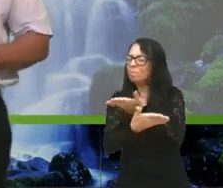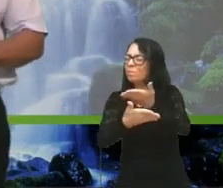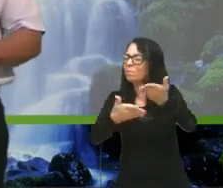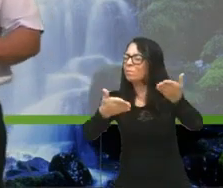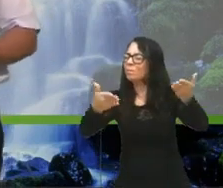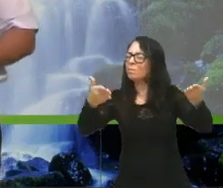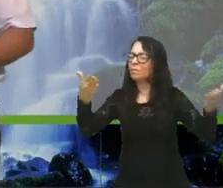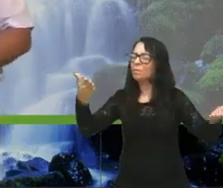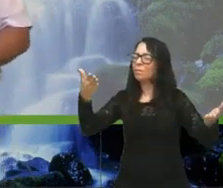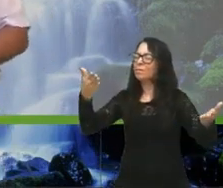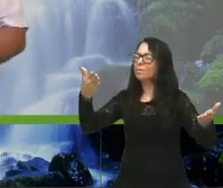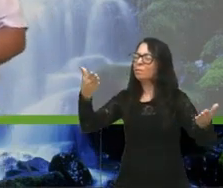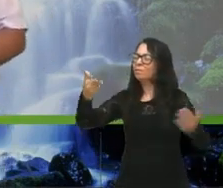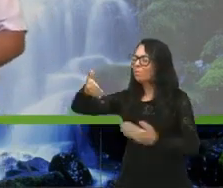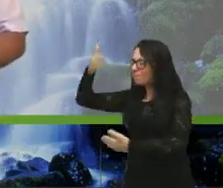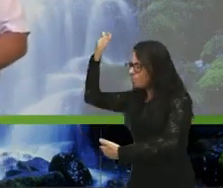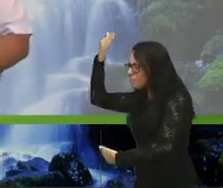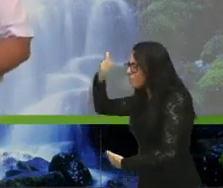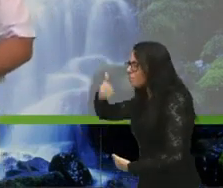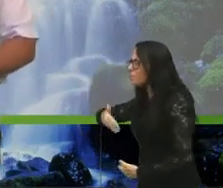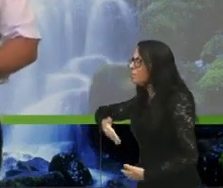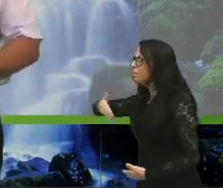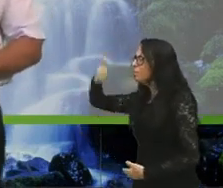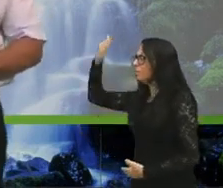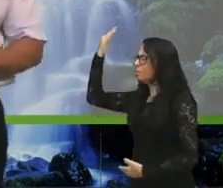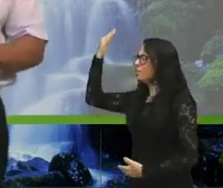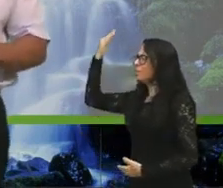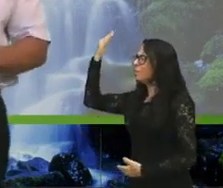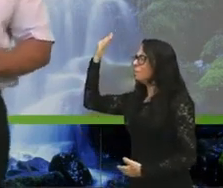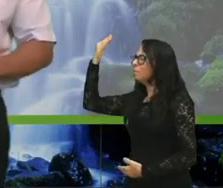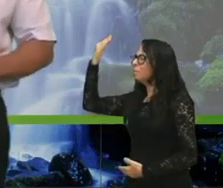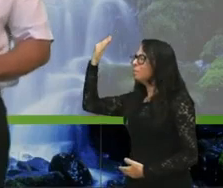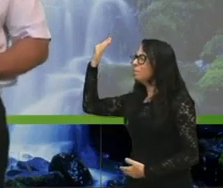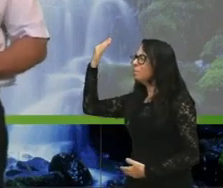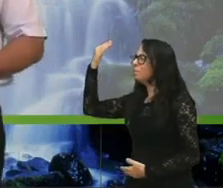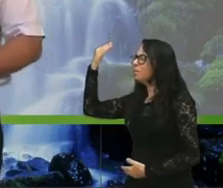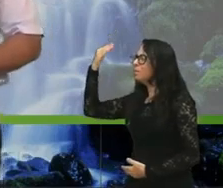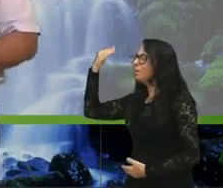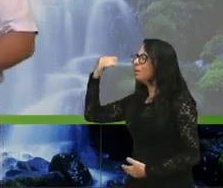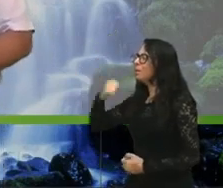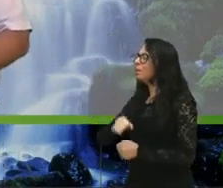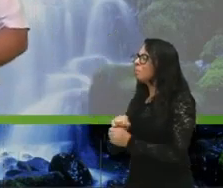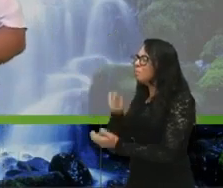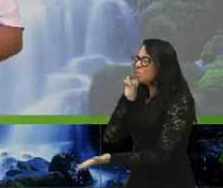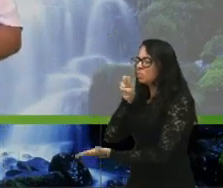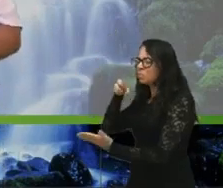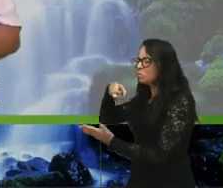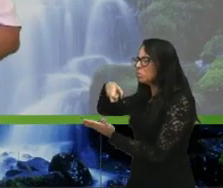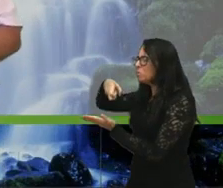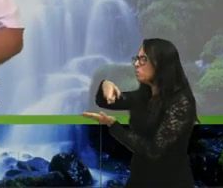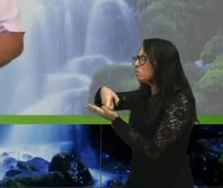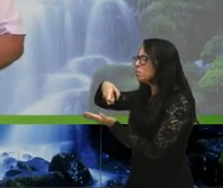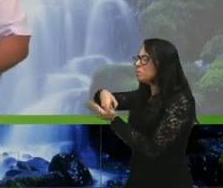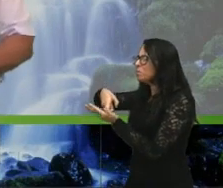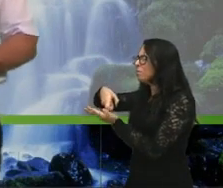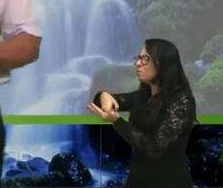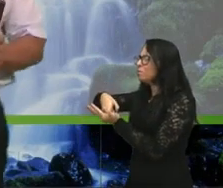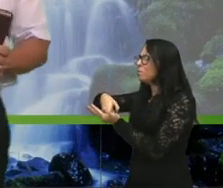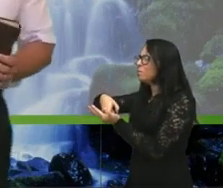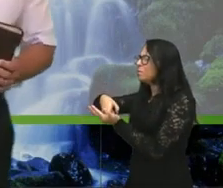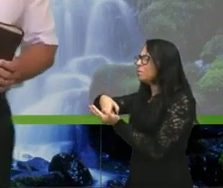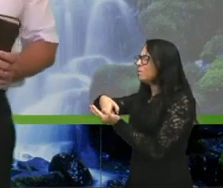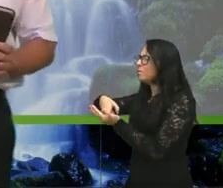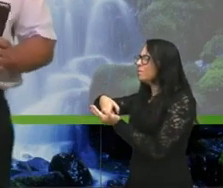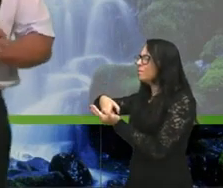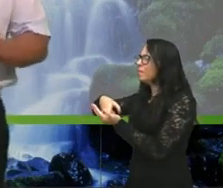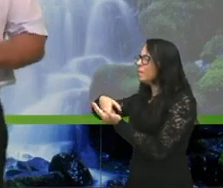para oferecer as nossas vidas em sacrifício vivo, oferecer o nosso coração, Senhor, a nossa